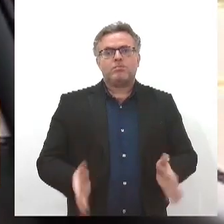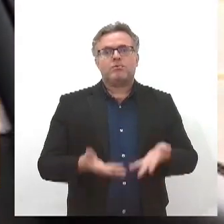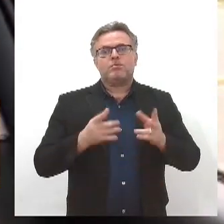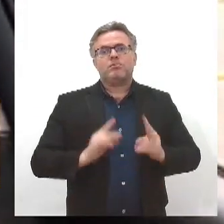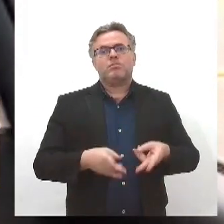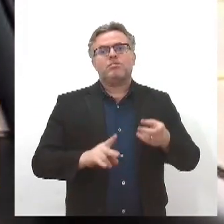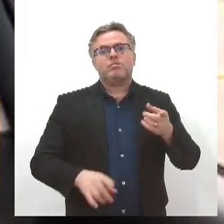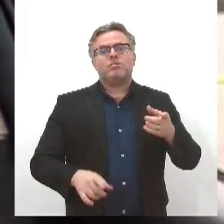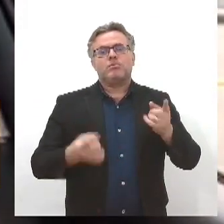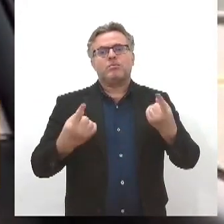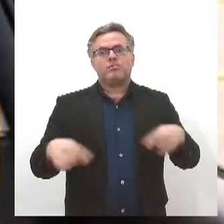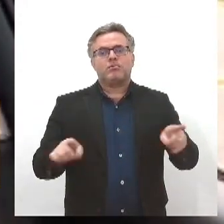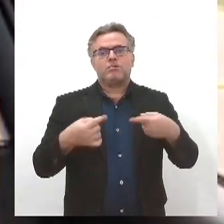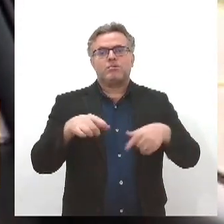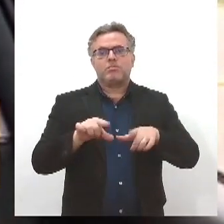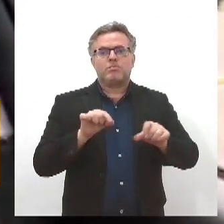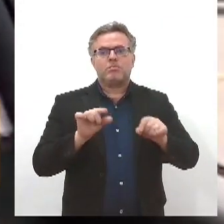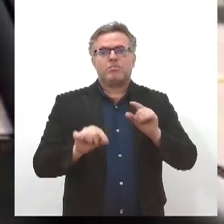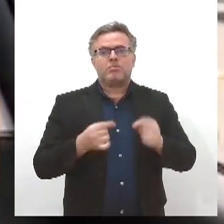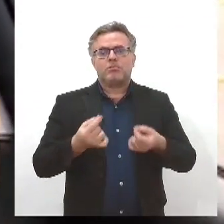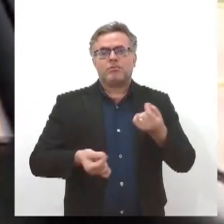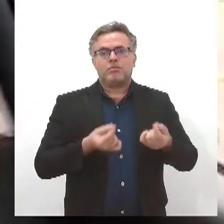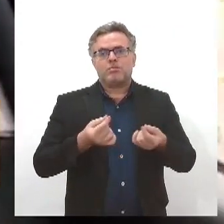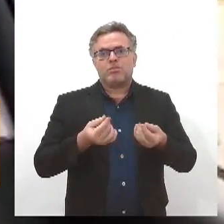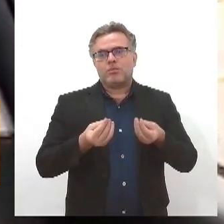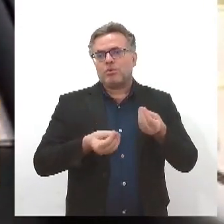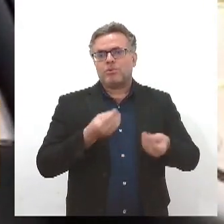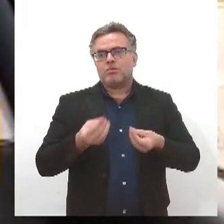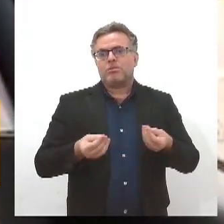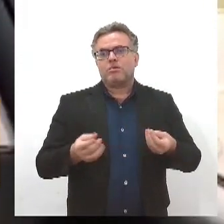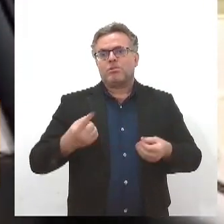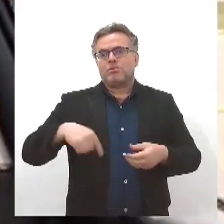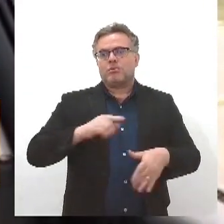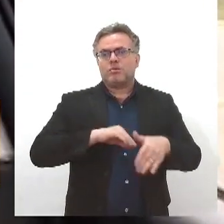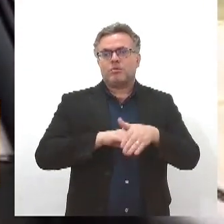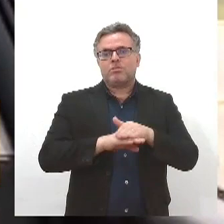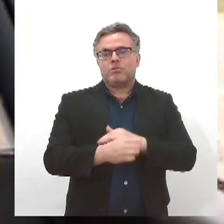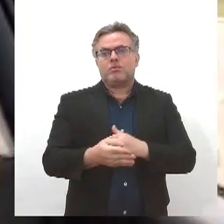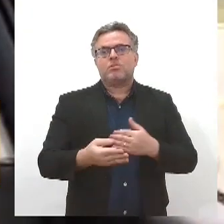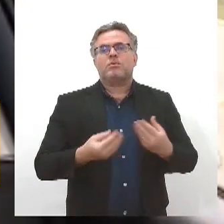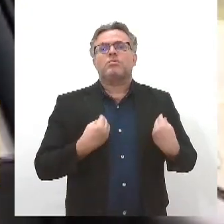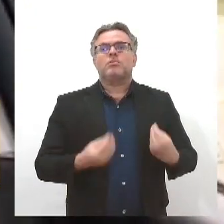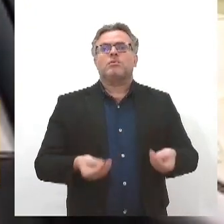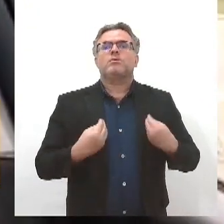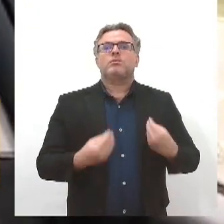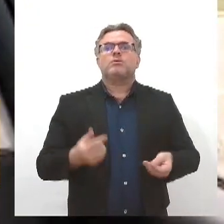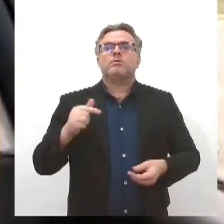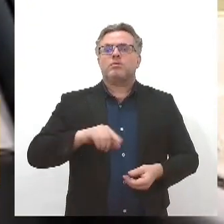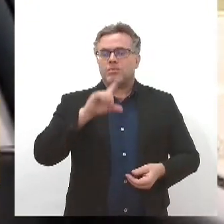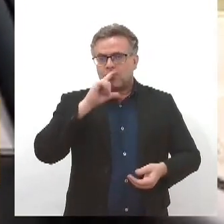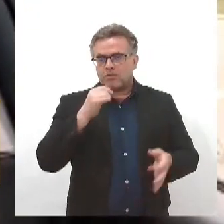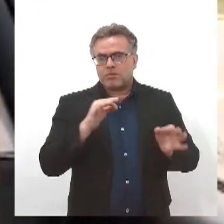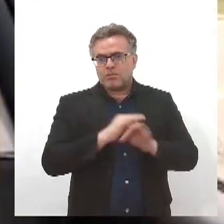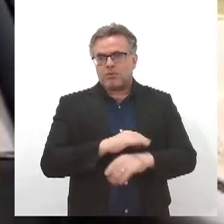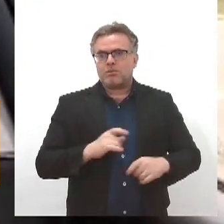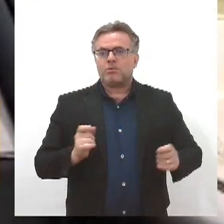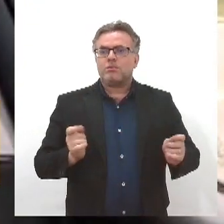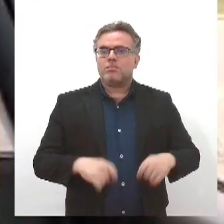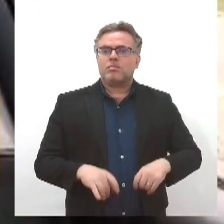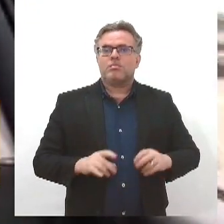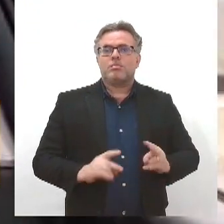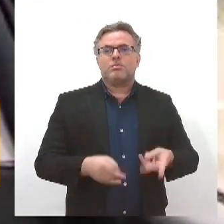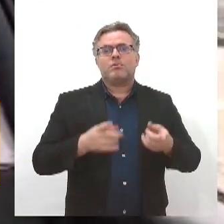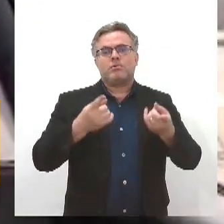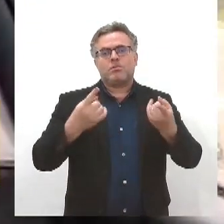selecionar músicas que fugisse um pouco do que nós estamos acostumados a ter aqui em Aracaju. Se lembra muito bem quando